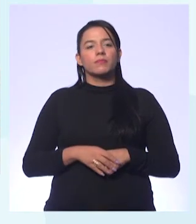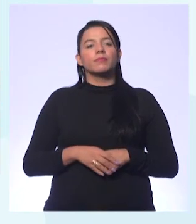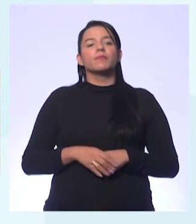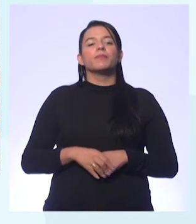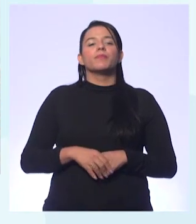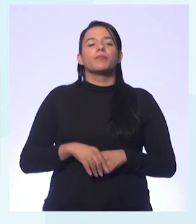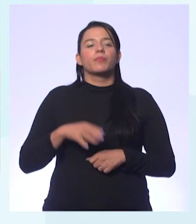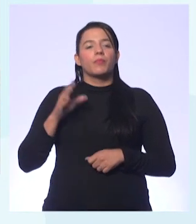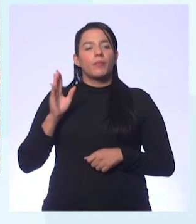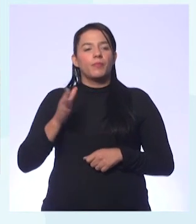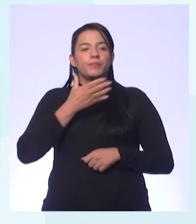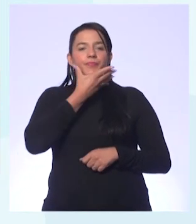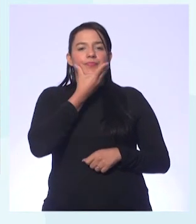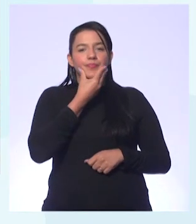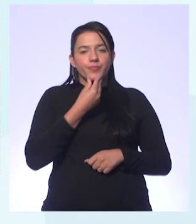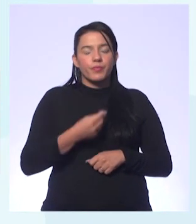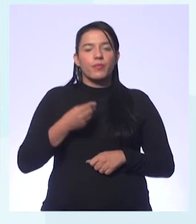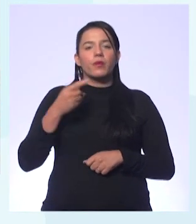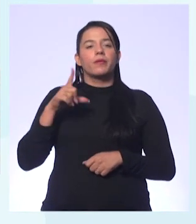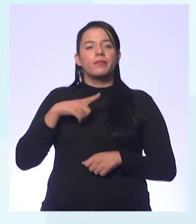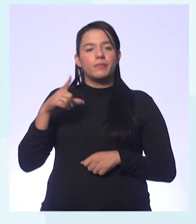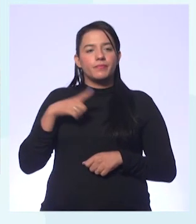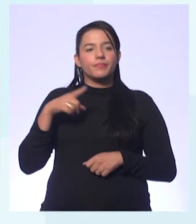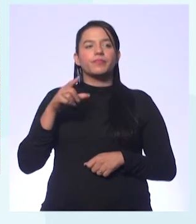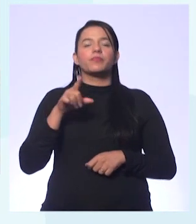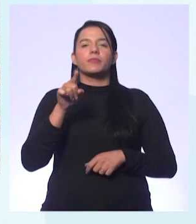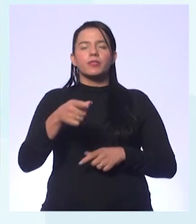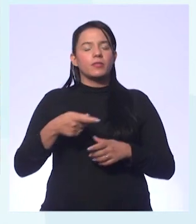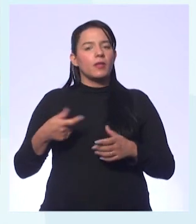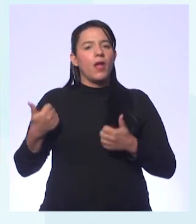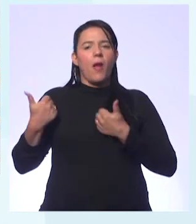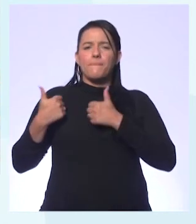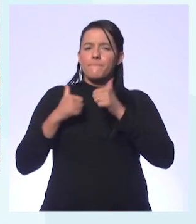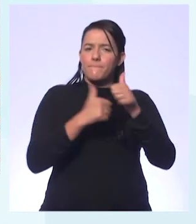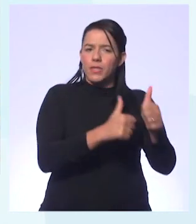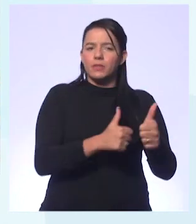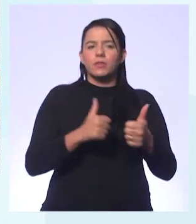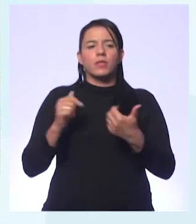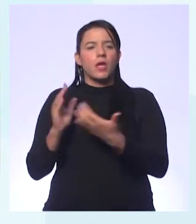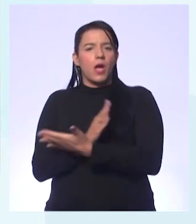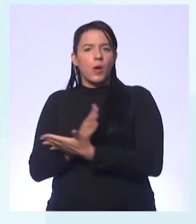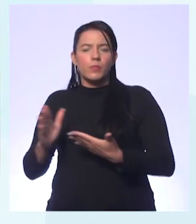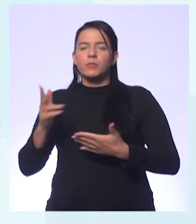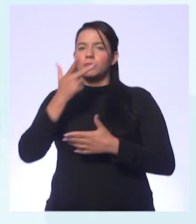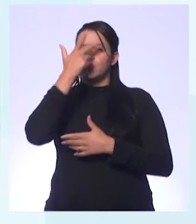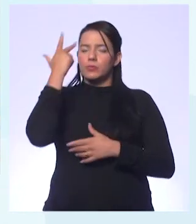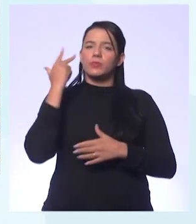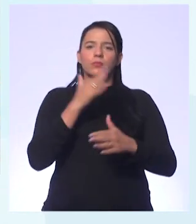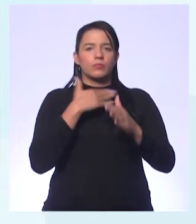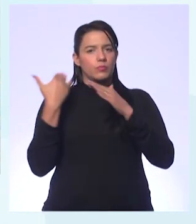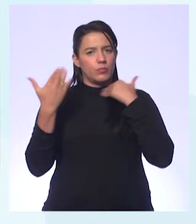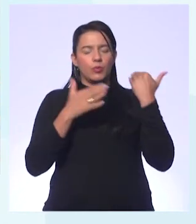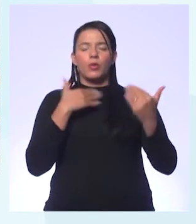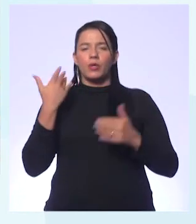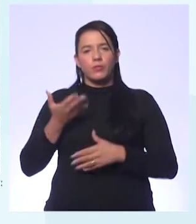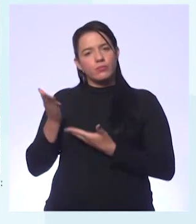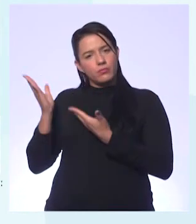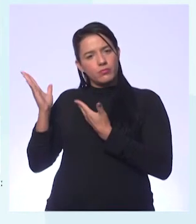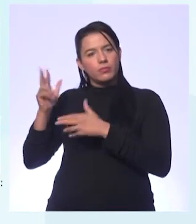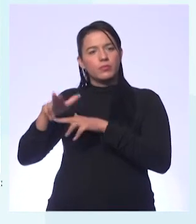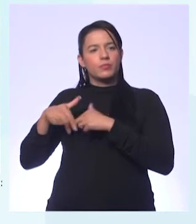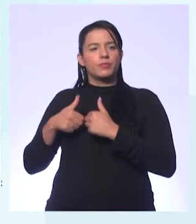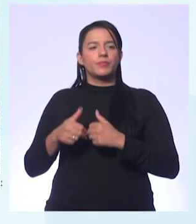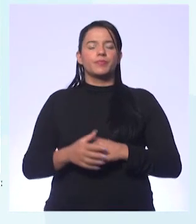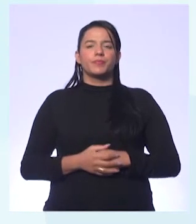também foi perseguido pelo parlamento, algumas pessoas morreram aí por conta desse tipo de luta.